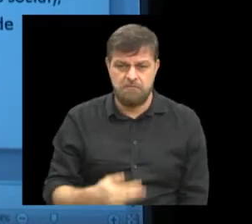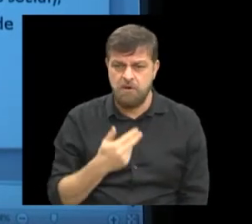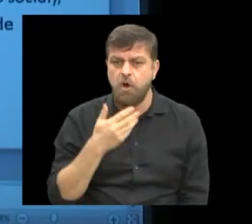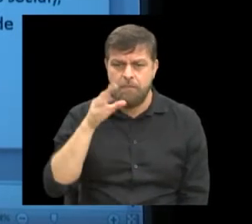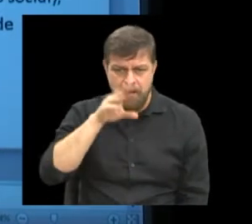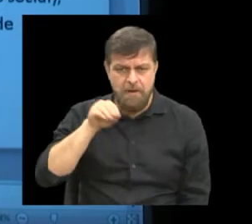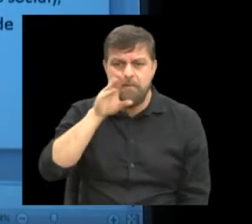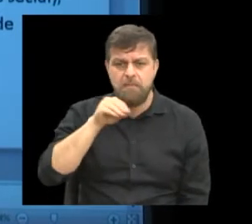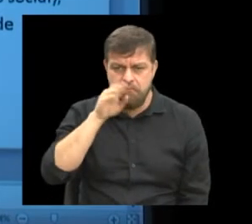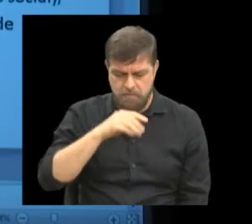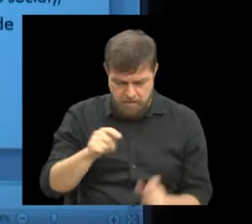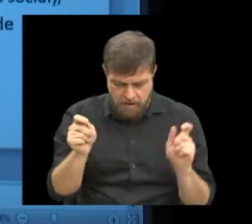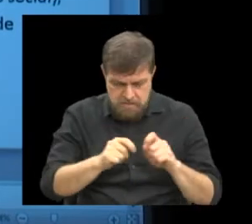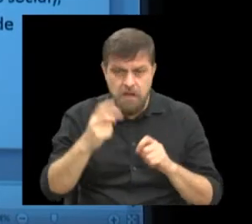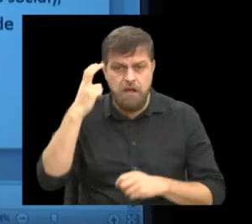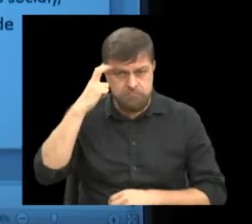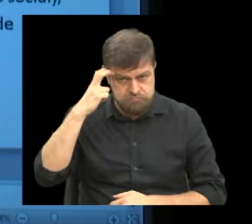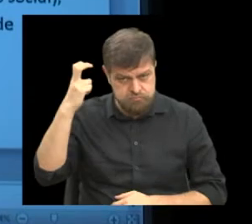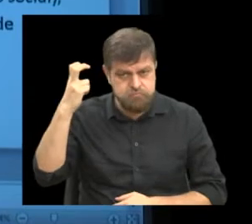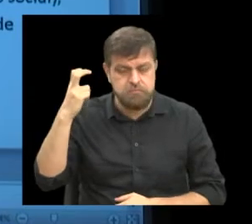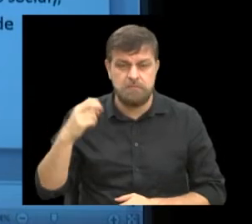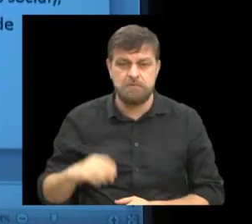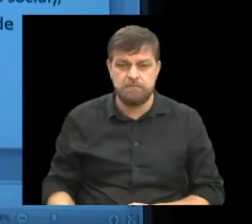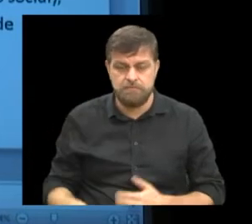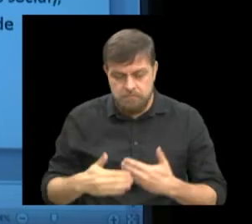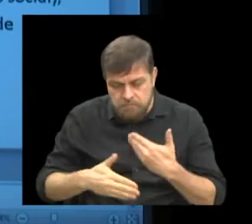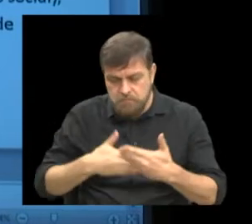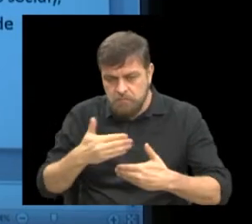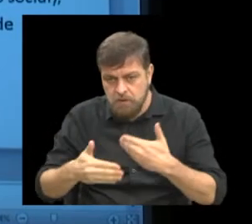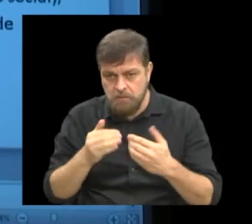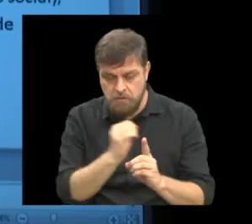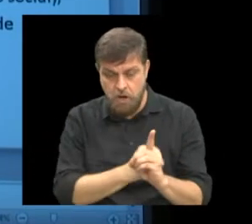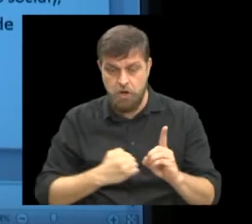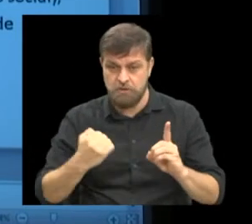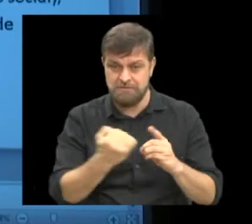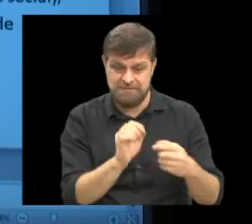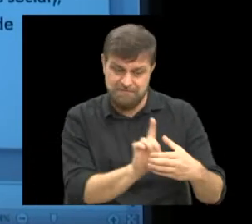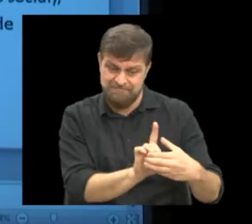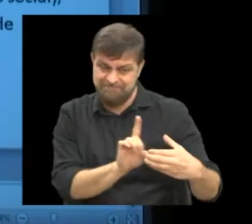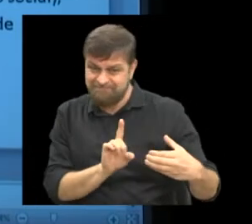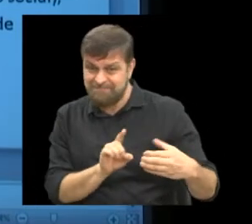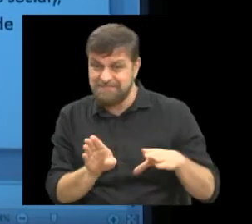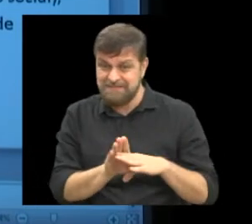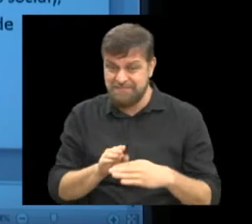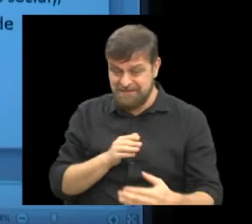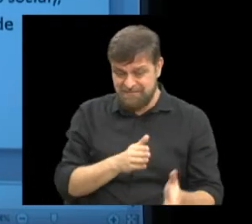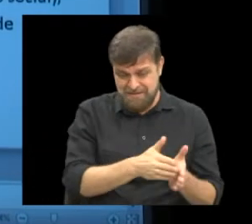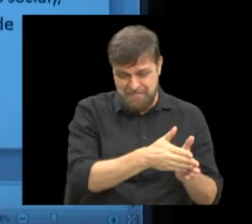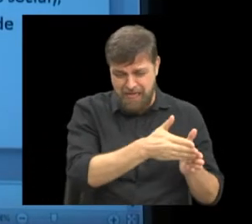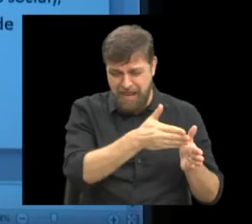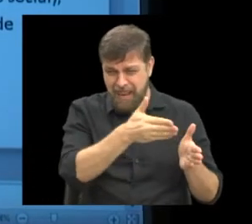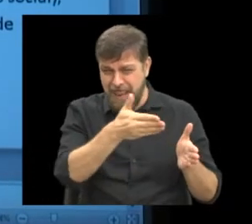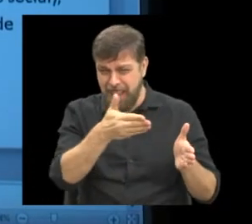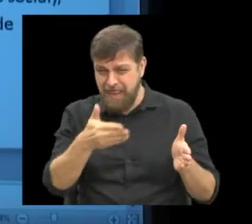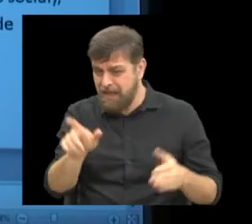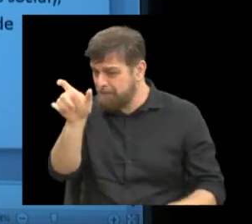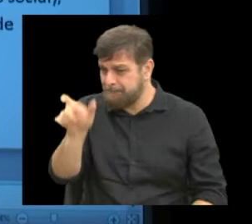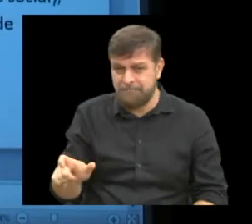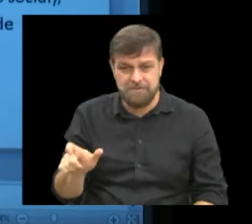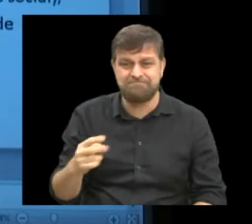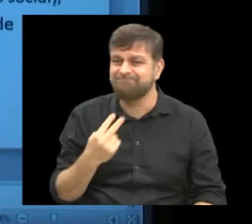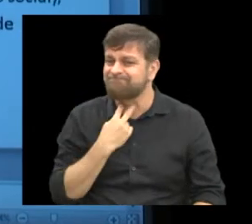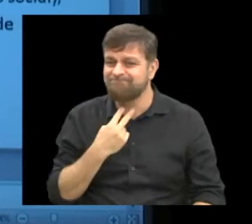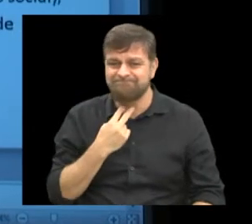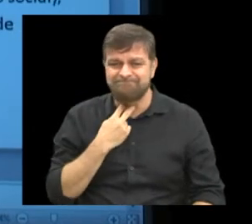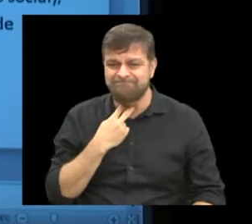e da inteligência, né? Um pouco mais do social, e até formas graves, em que o paciente se mostra incapaz de